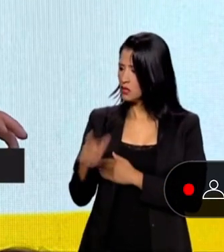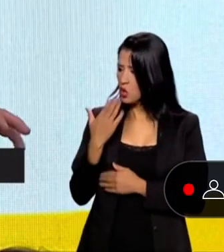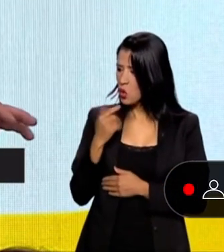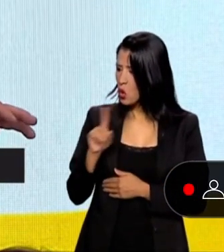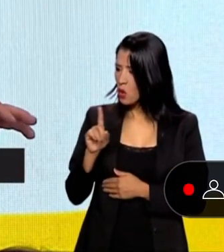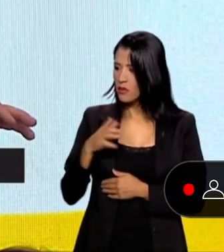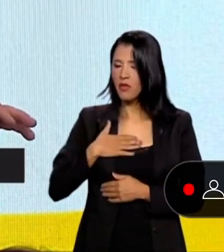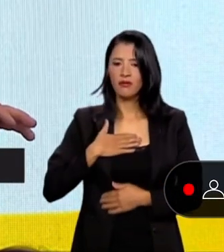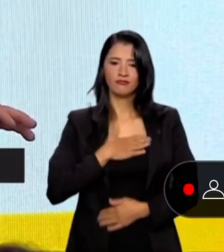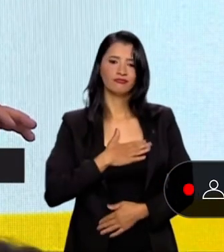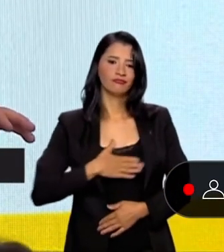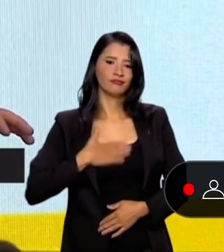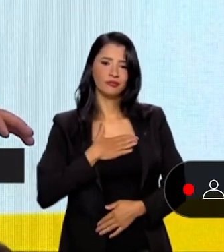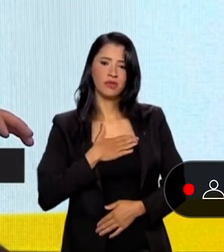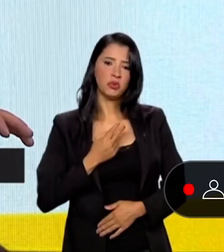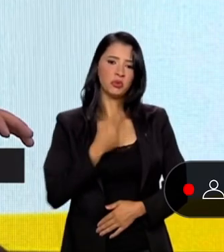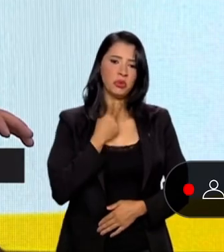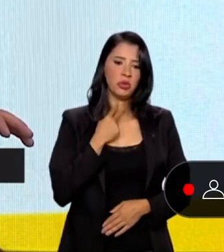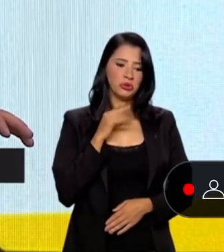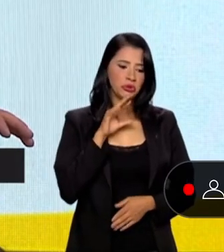gosto, mas eu não posso morder.